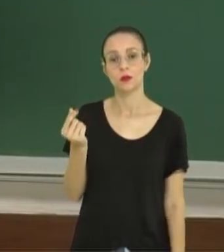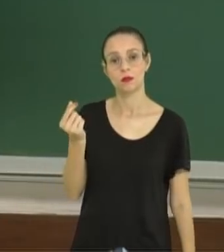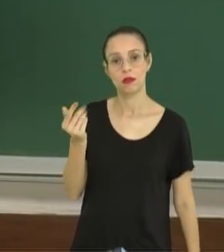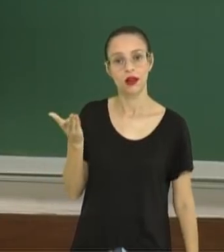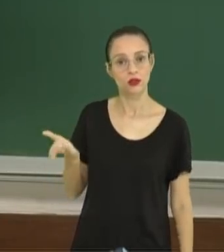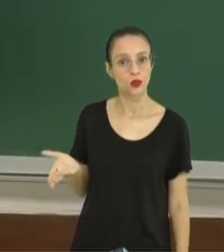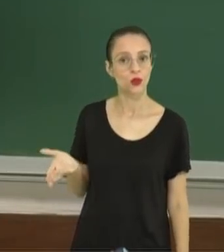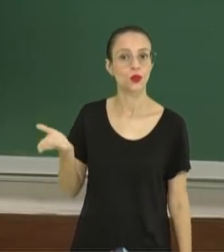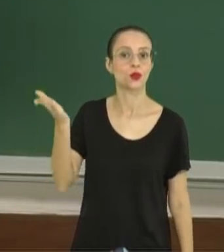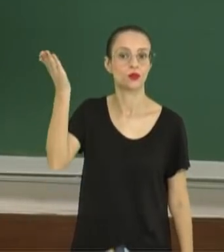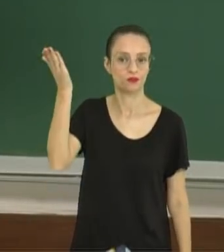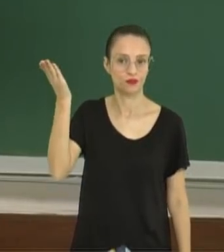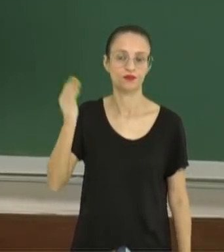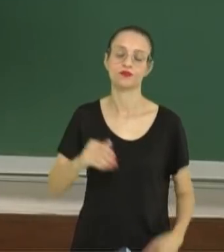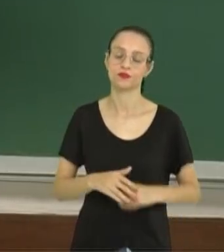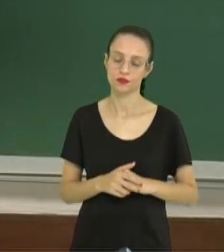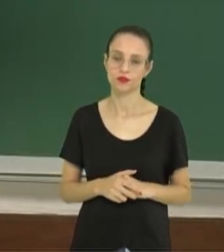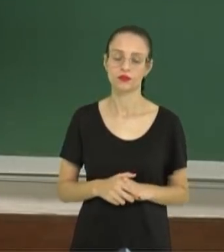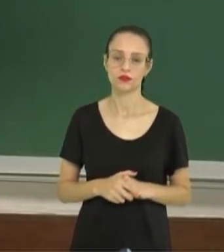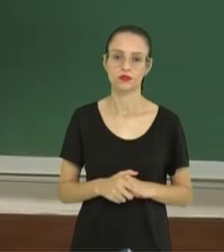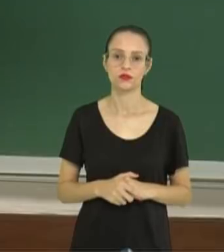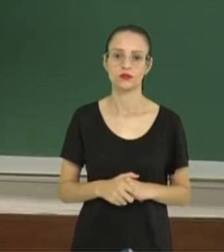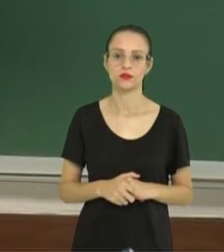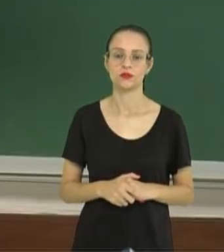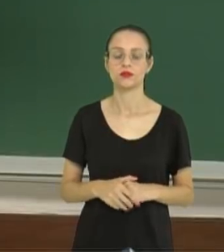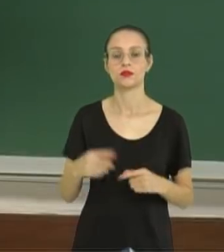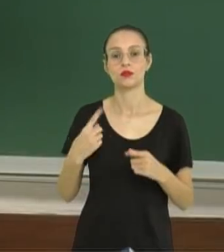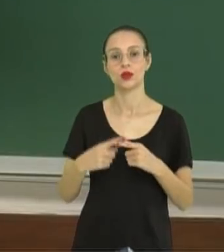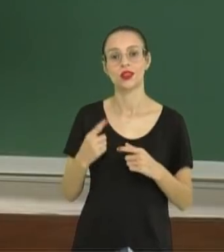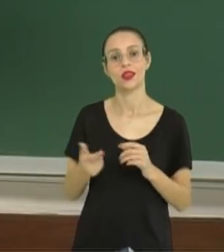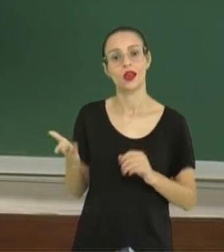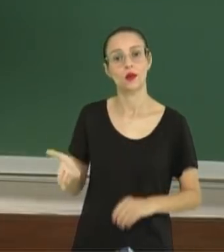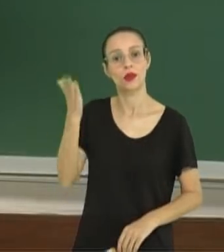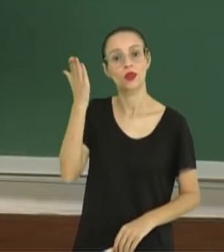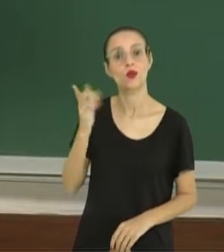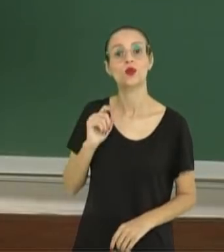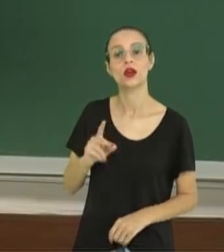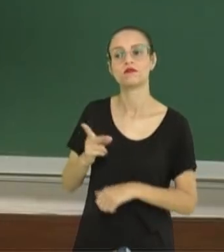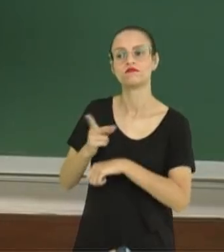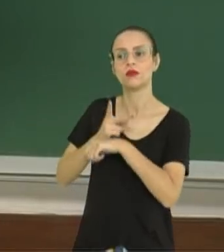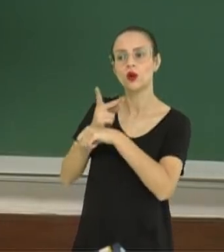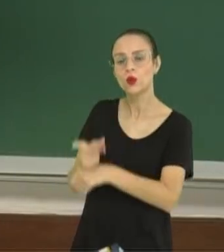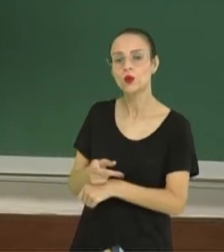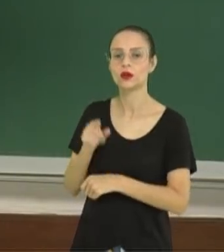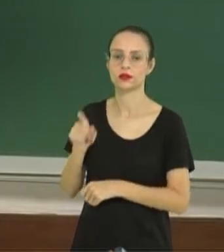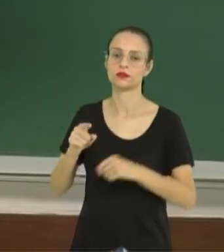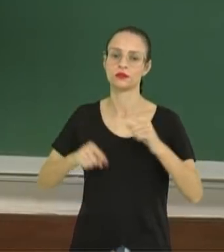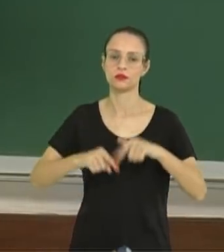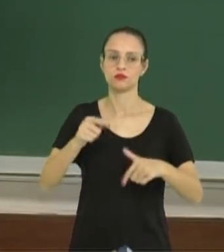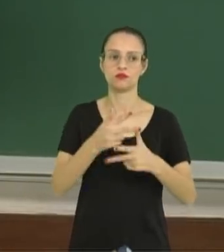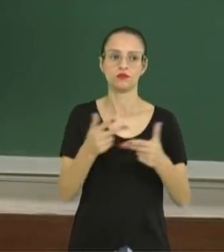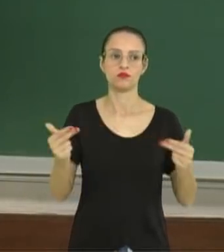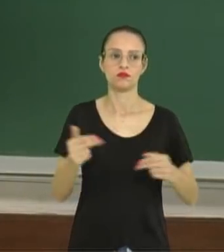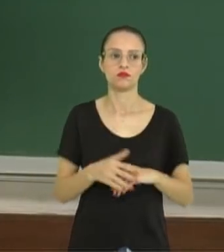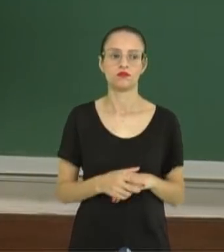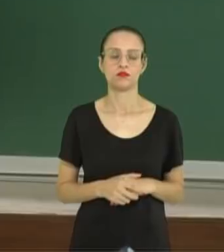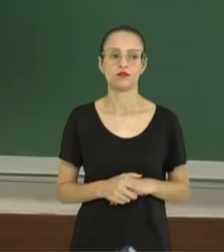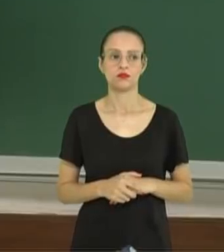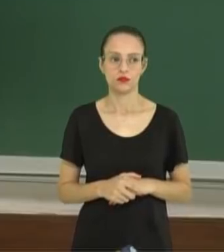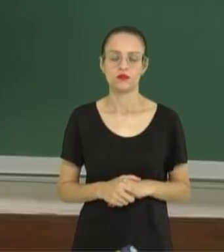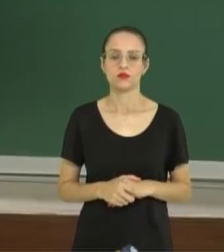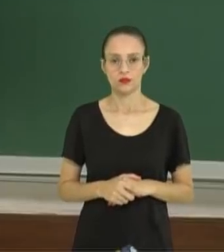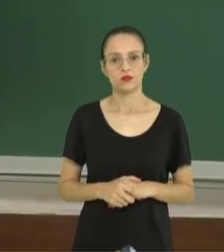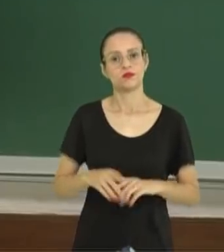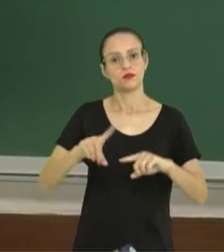preços subissem, aumentou a demanda, a procura por esses produtos, né?